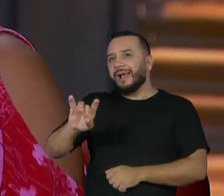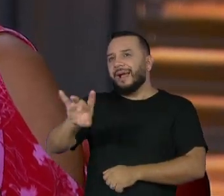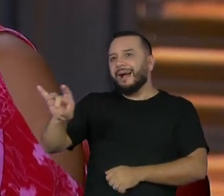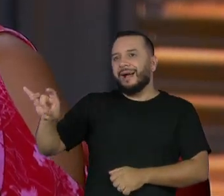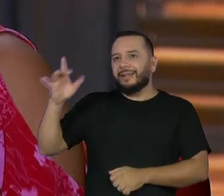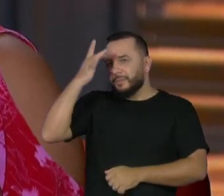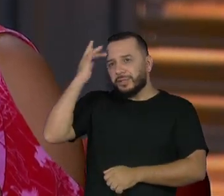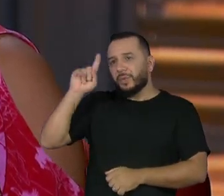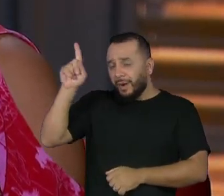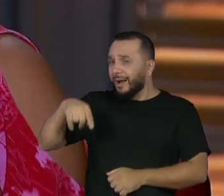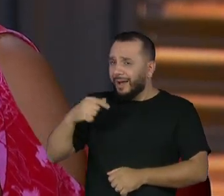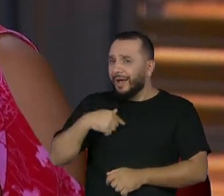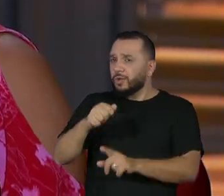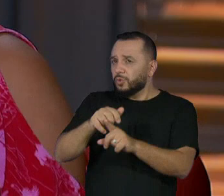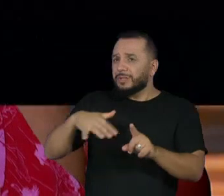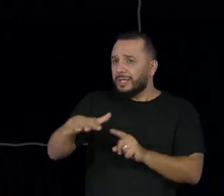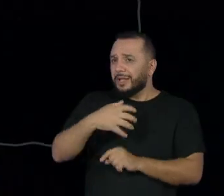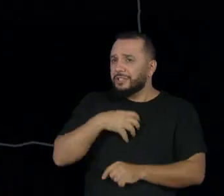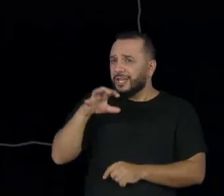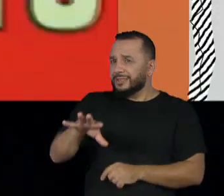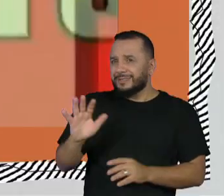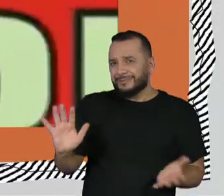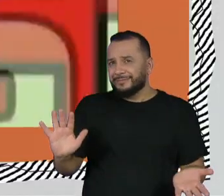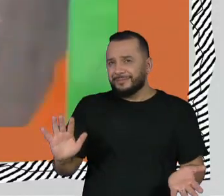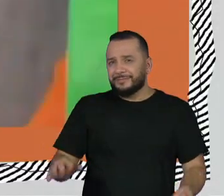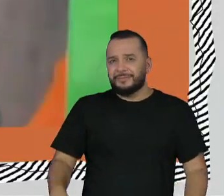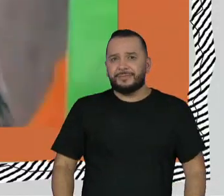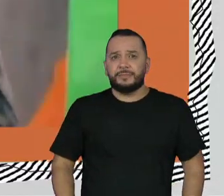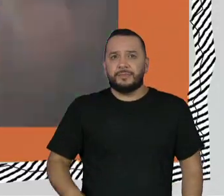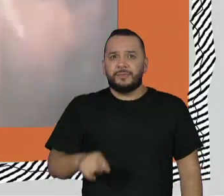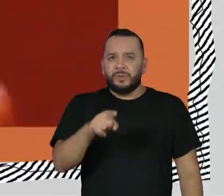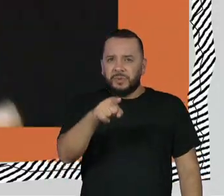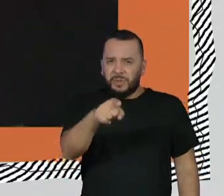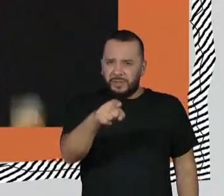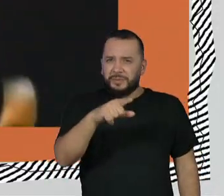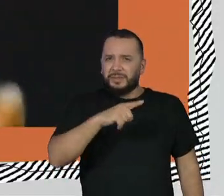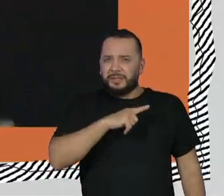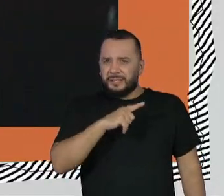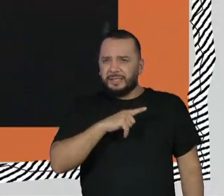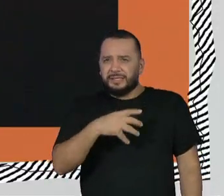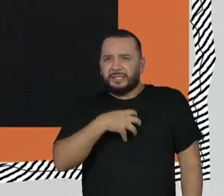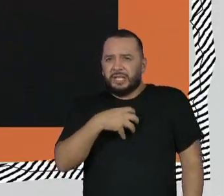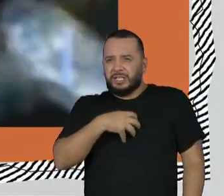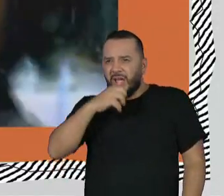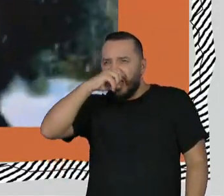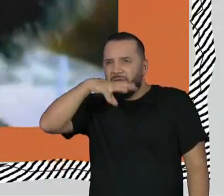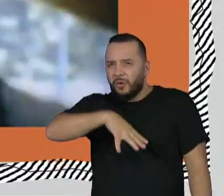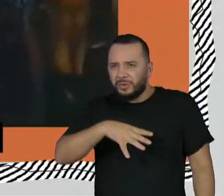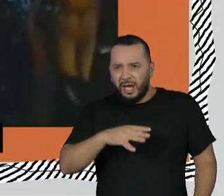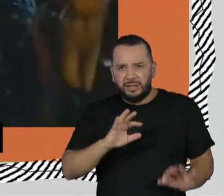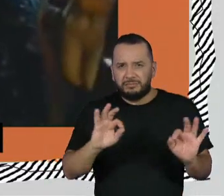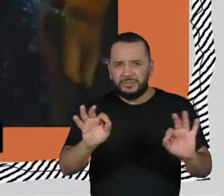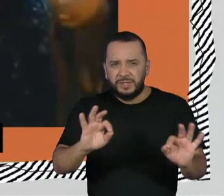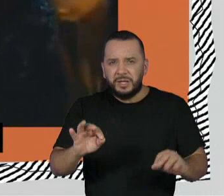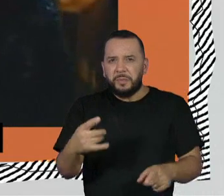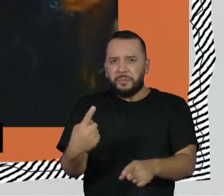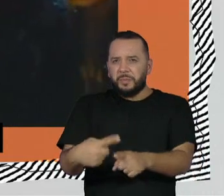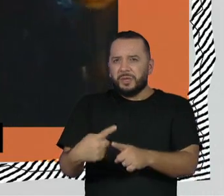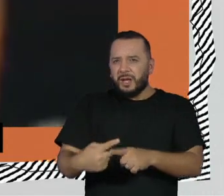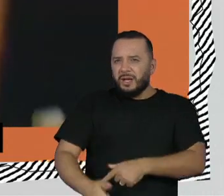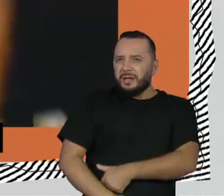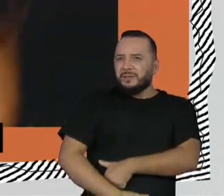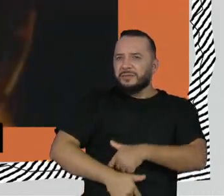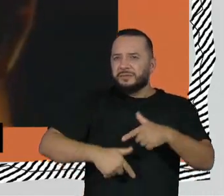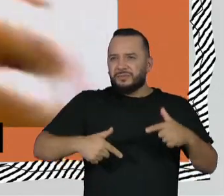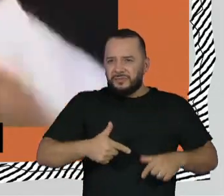é estrutural, ela é institucional. O cabo aqui não se sente revoltado porque o revólver